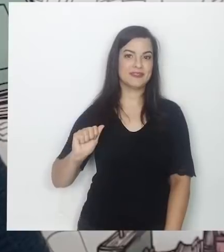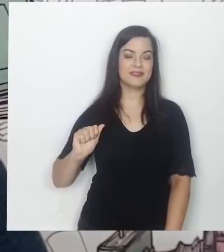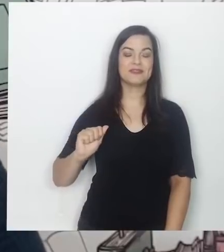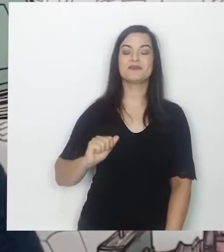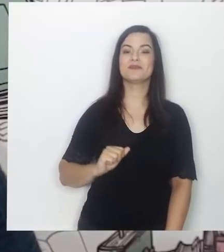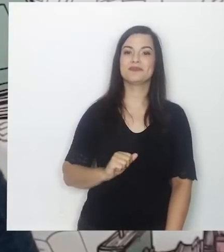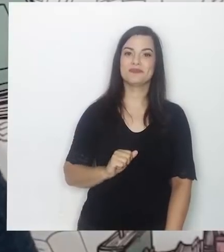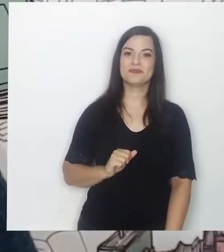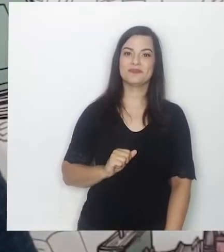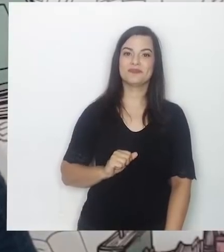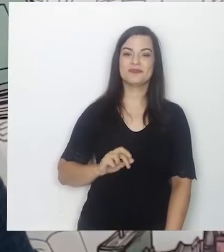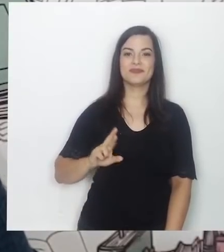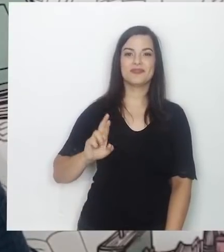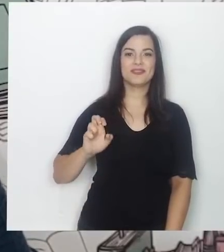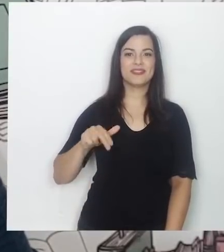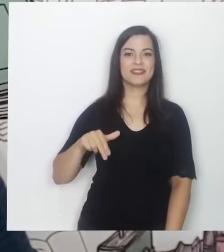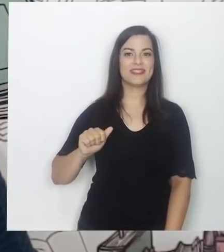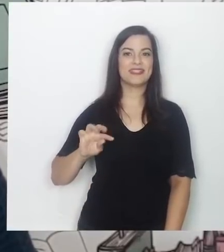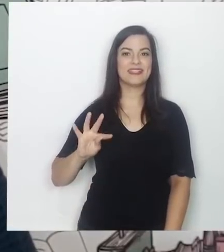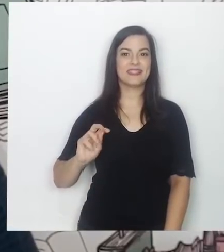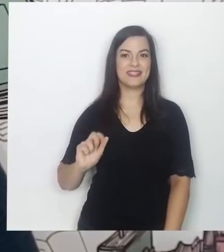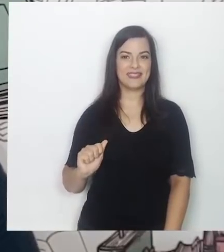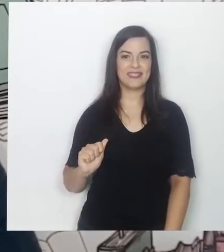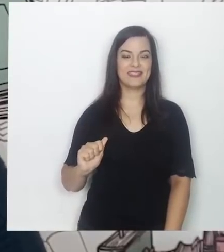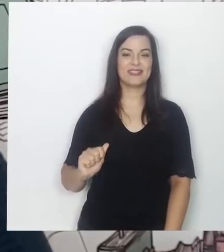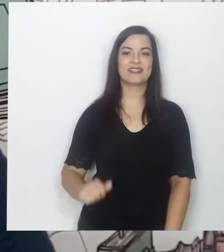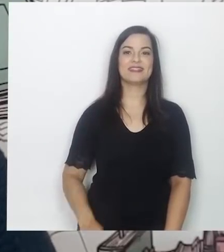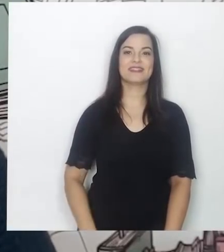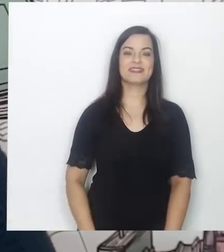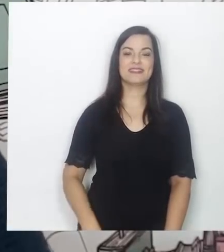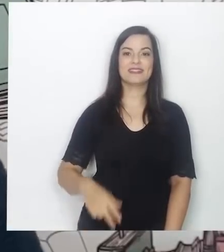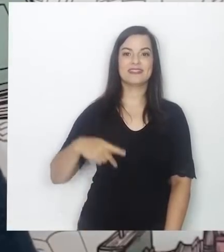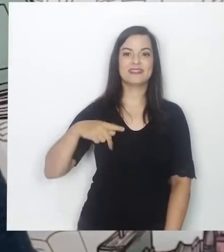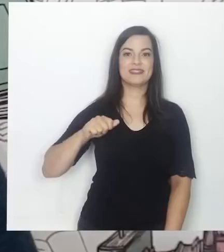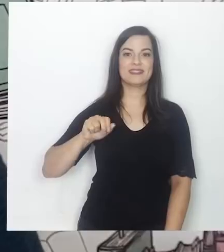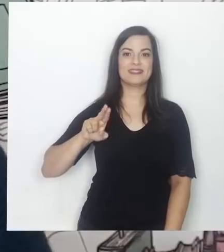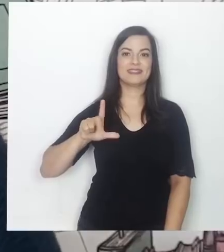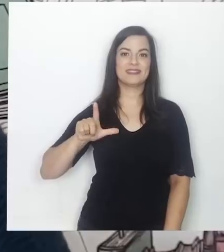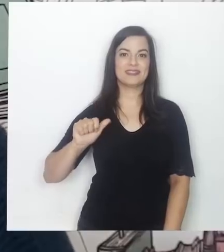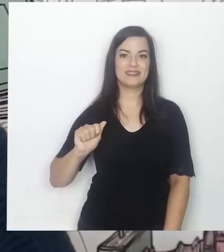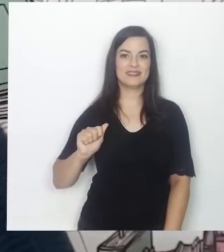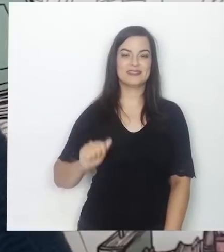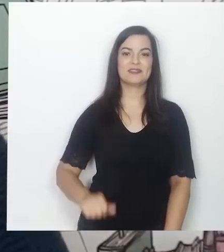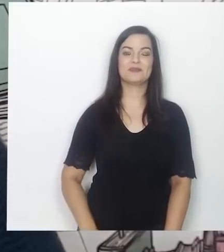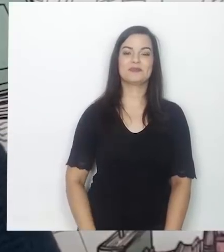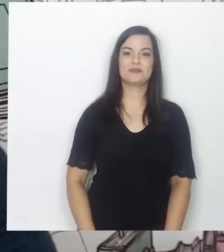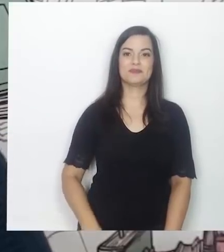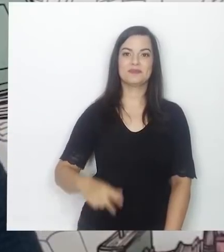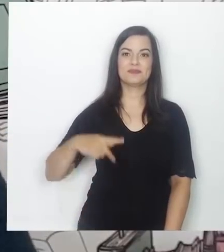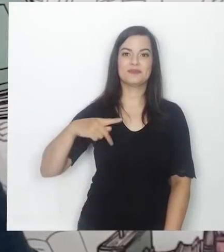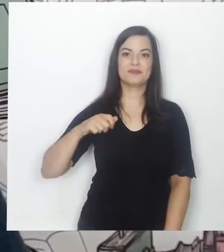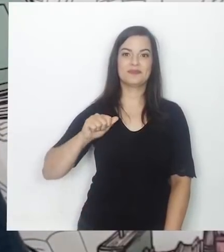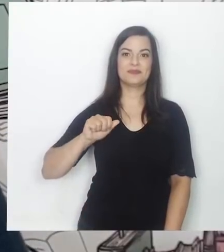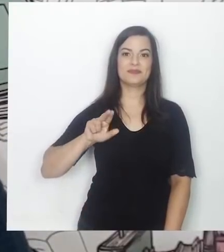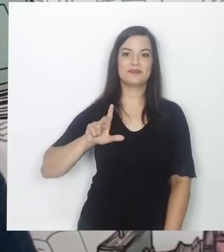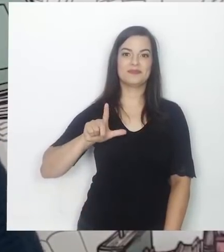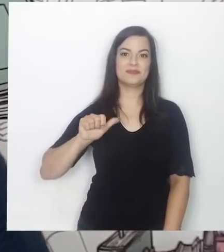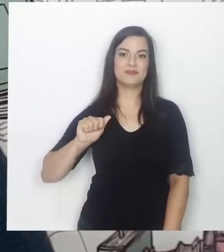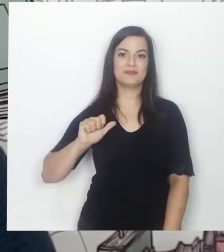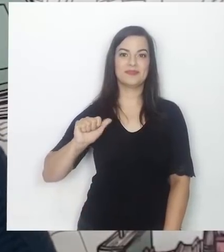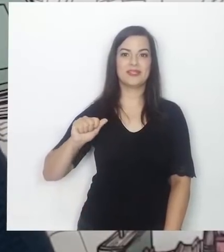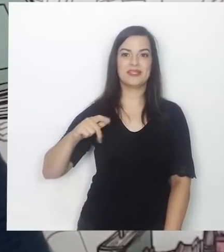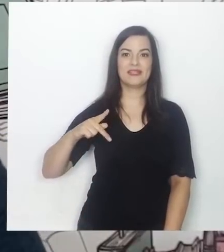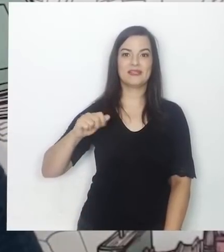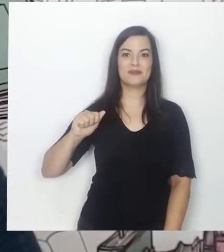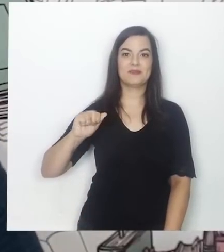Silva, Renata Ferreira Dias Alves, Paula Teixeira Araújo e Paula